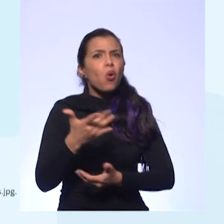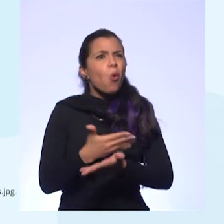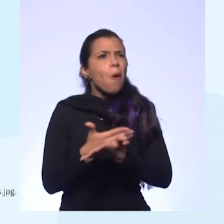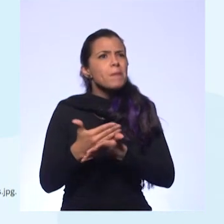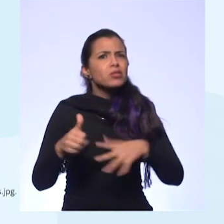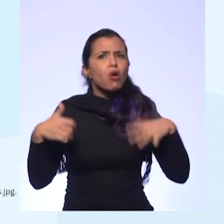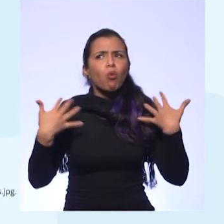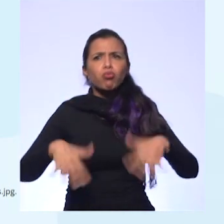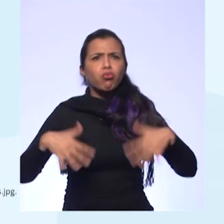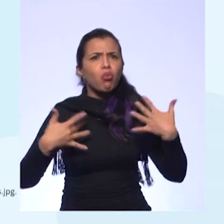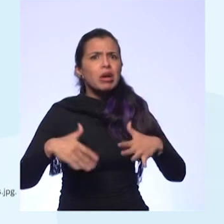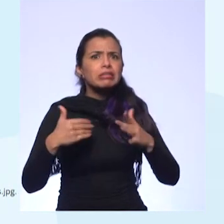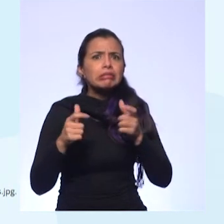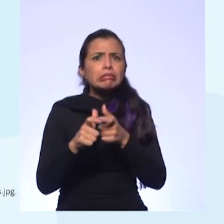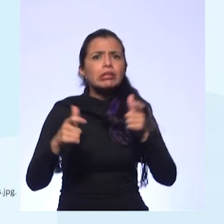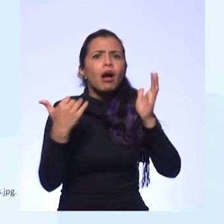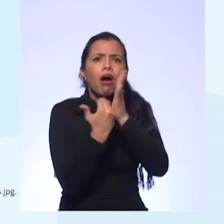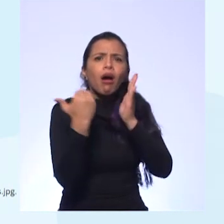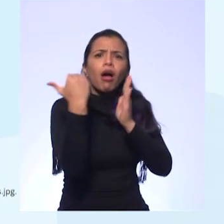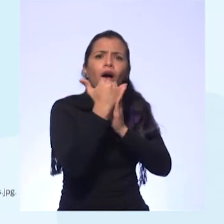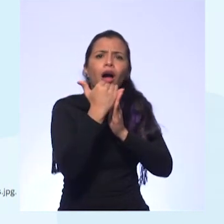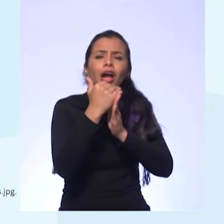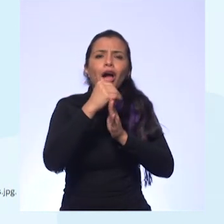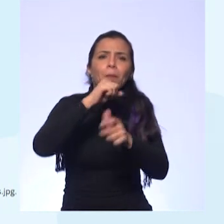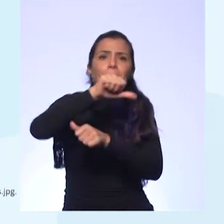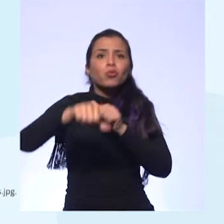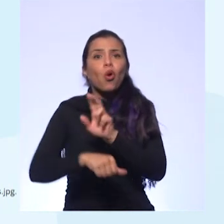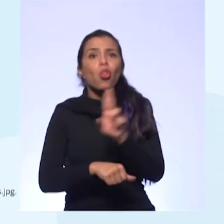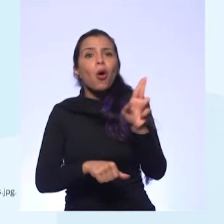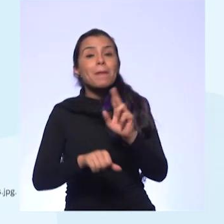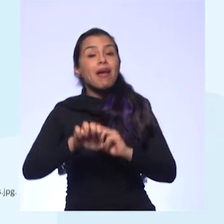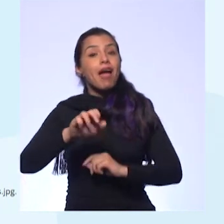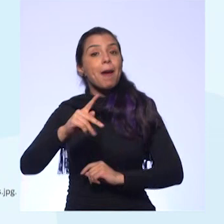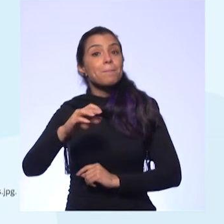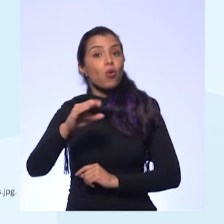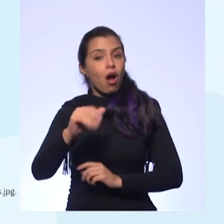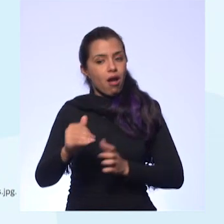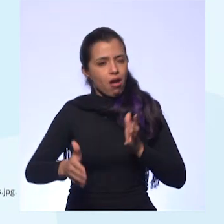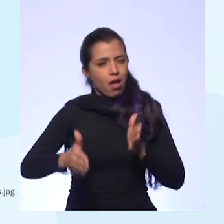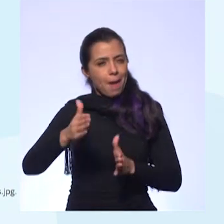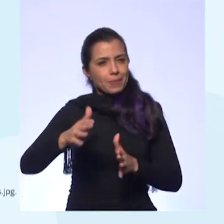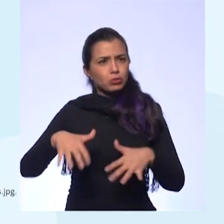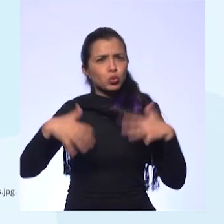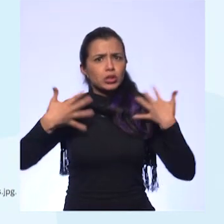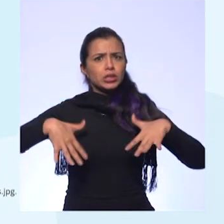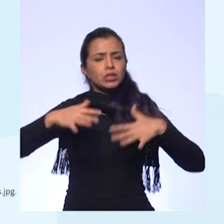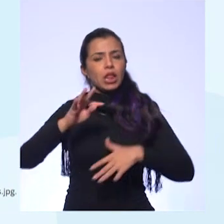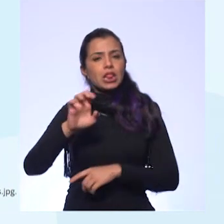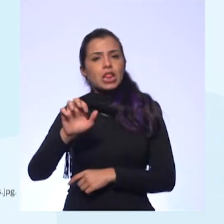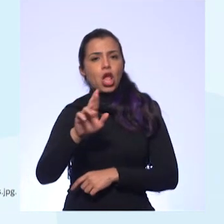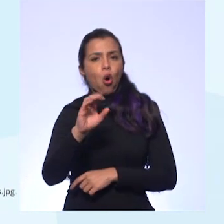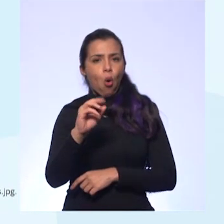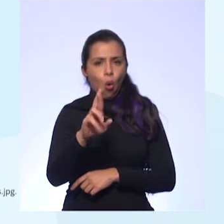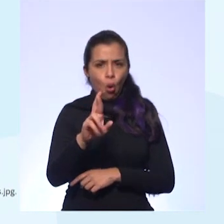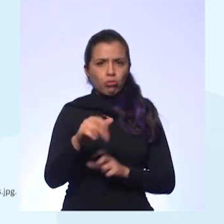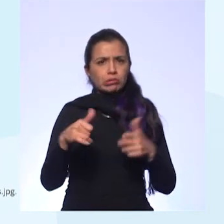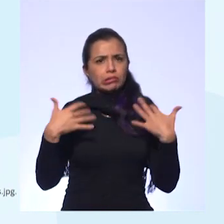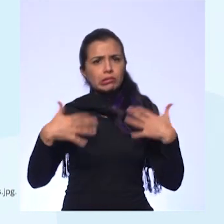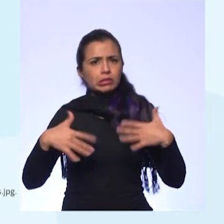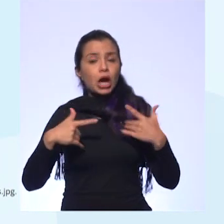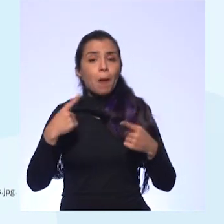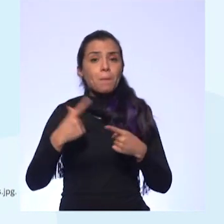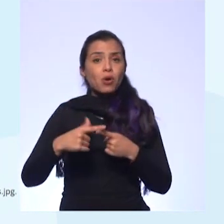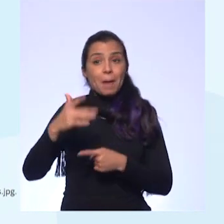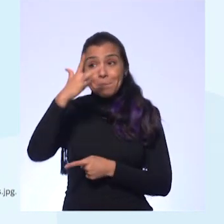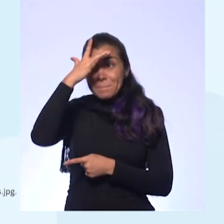do terror, né? A época do terror eram essas execuções sumárias aos inimigos da revolução. Então